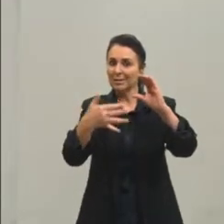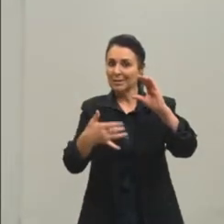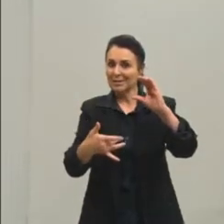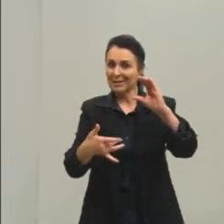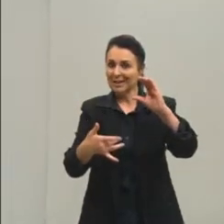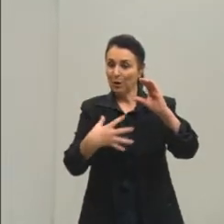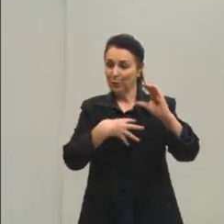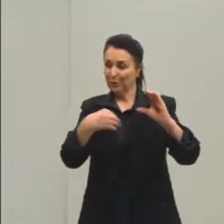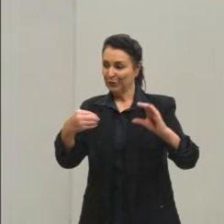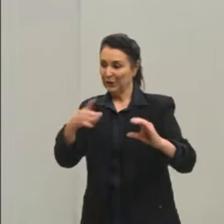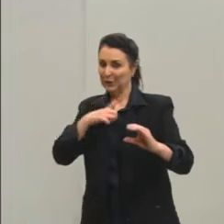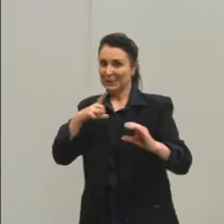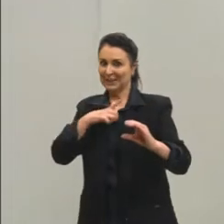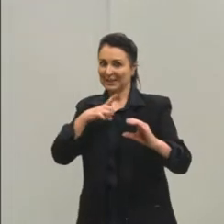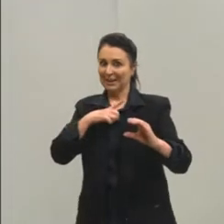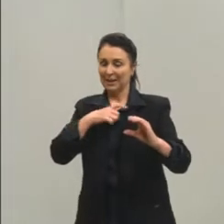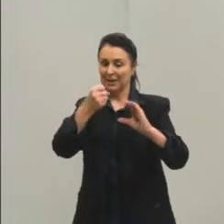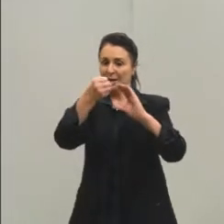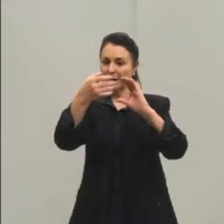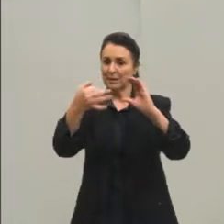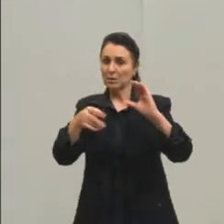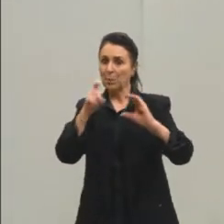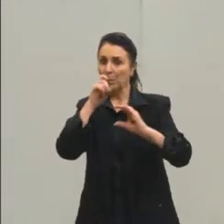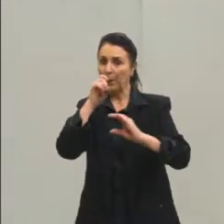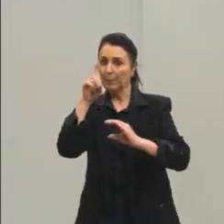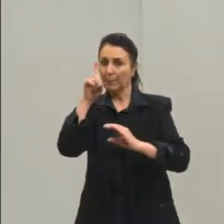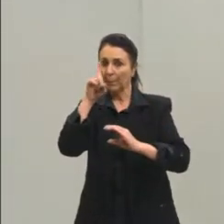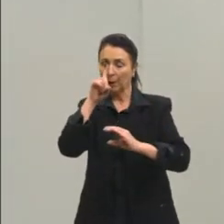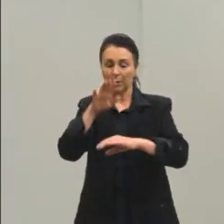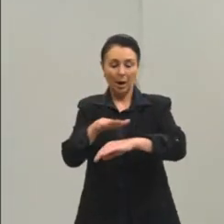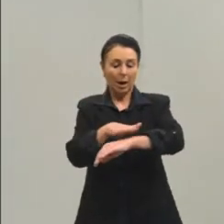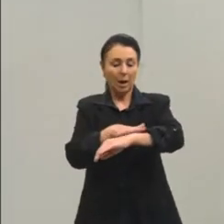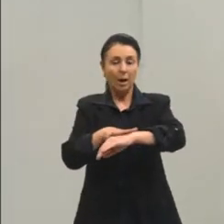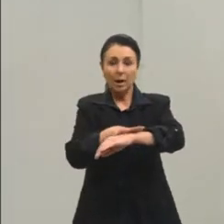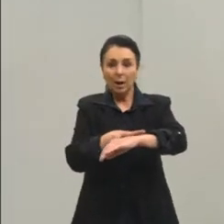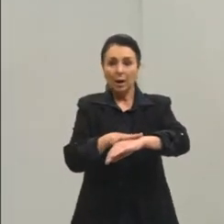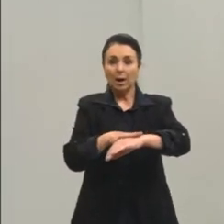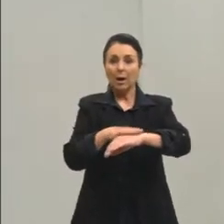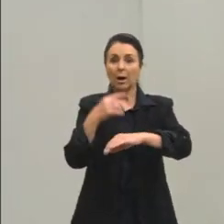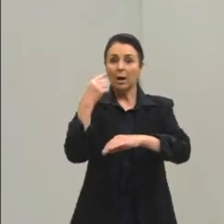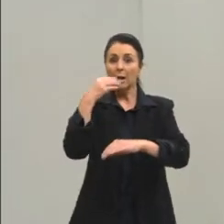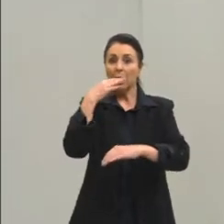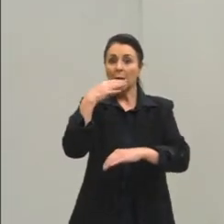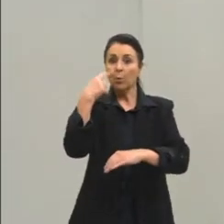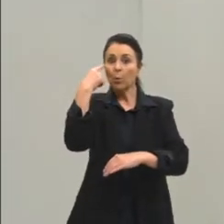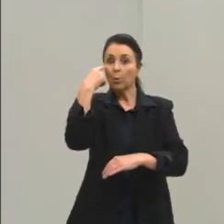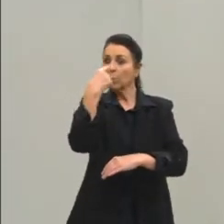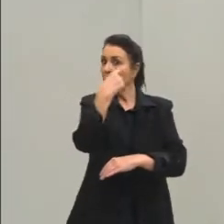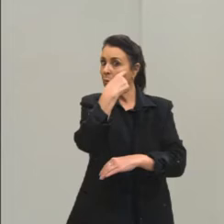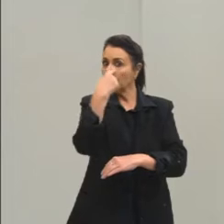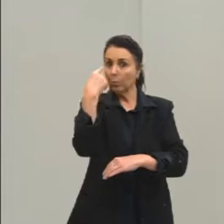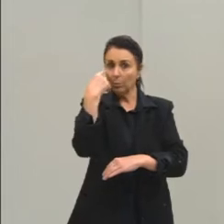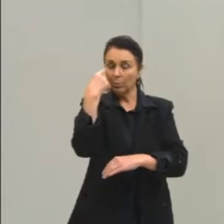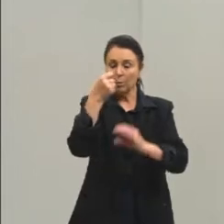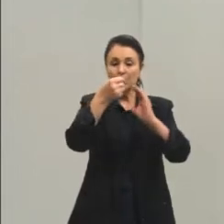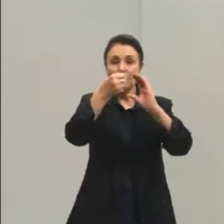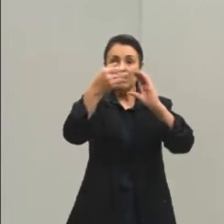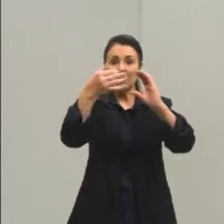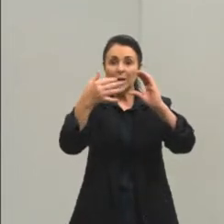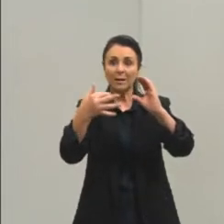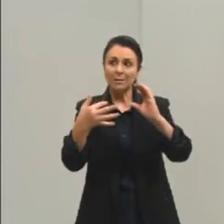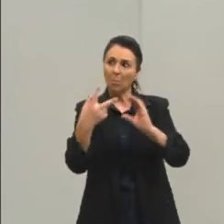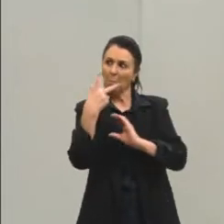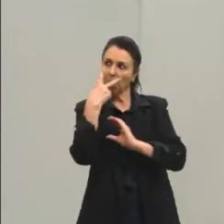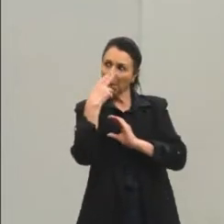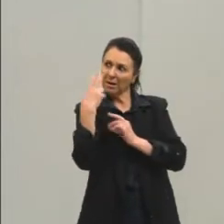seja a cor da pele a cor dos olhos a gente sempre tenta procurar alguma característica que seja similar da